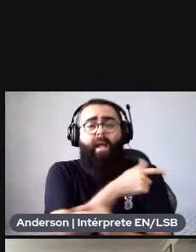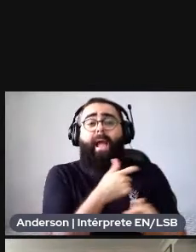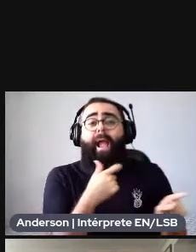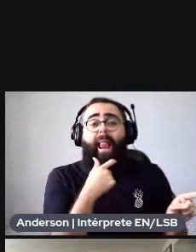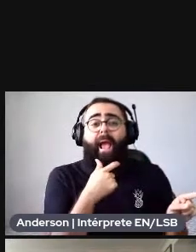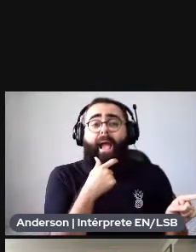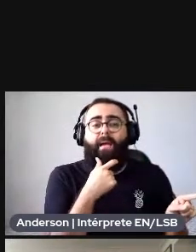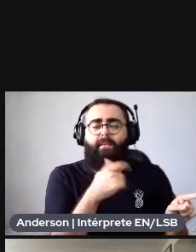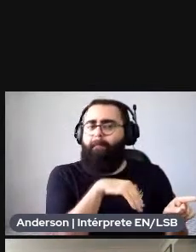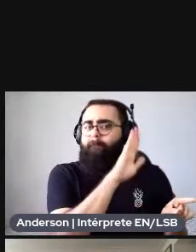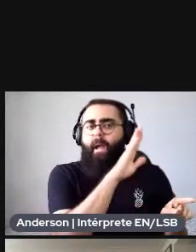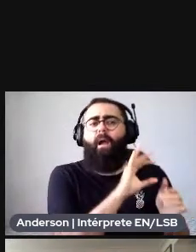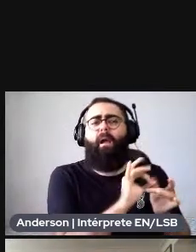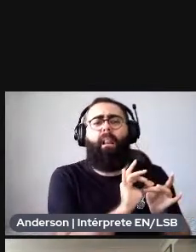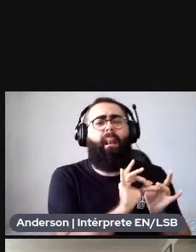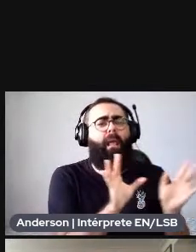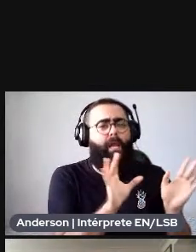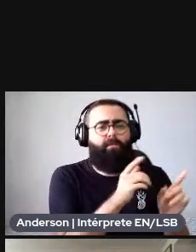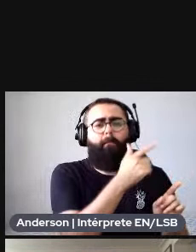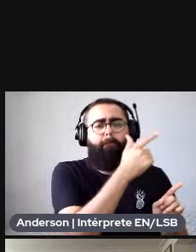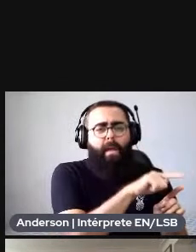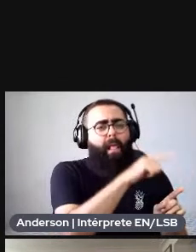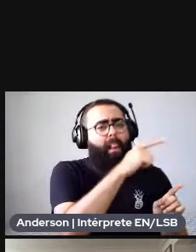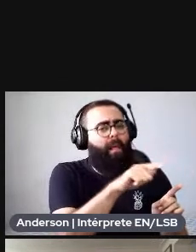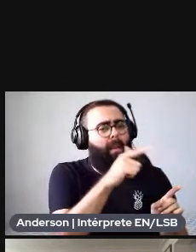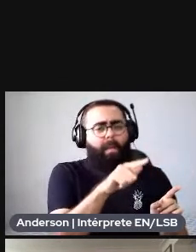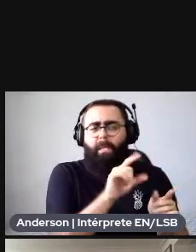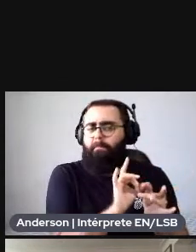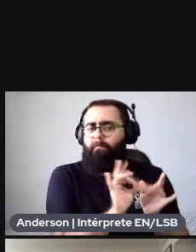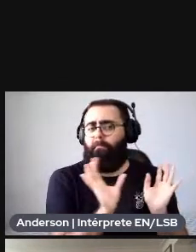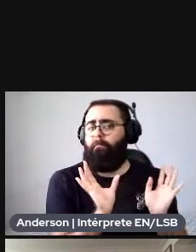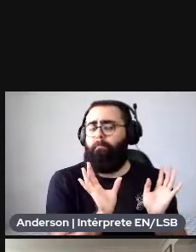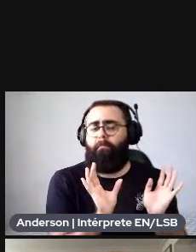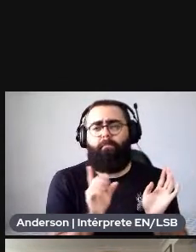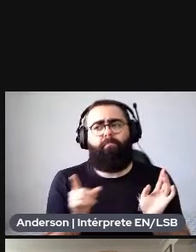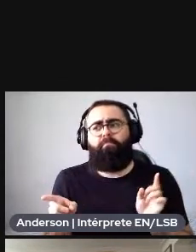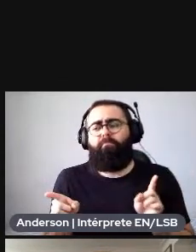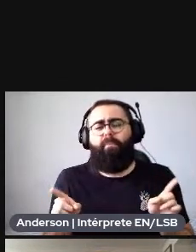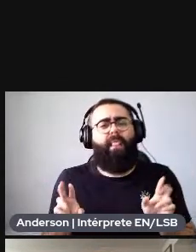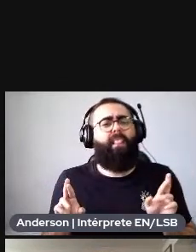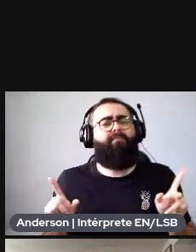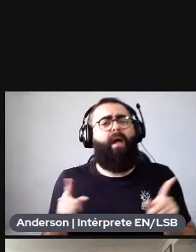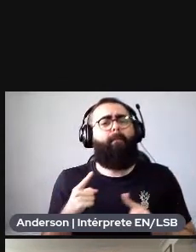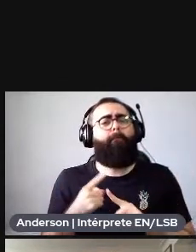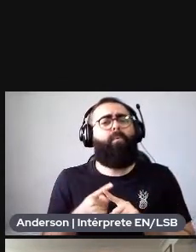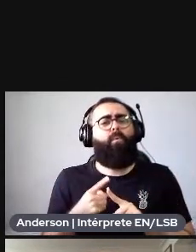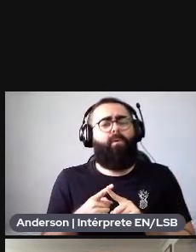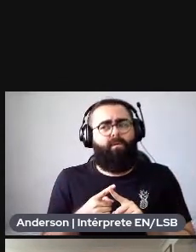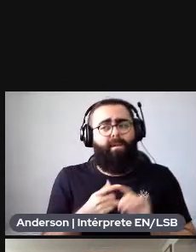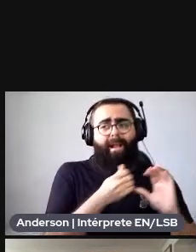a característica distinta dos textos em inglês como